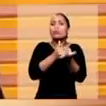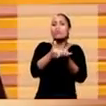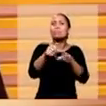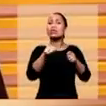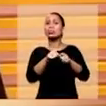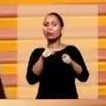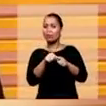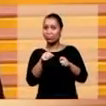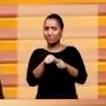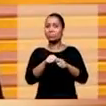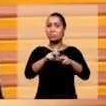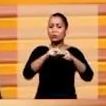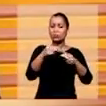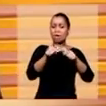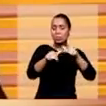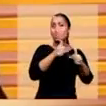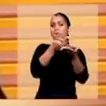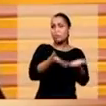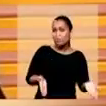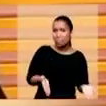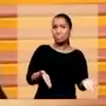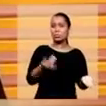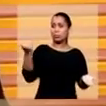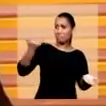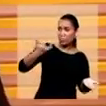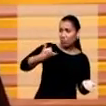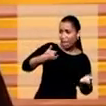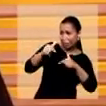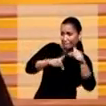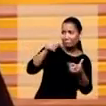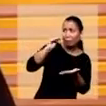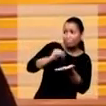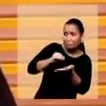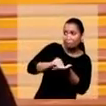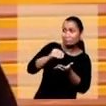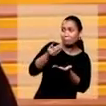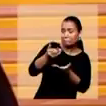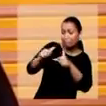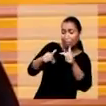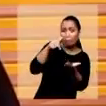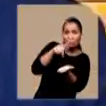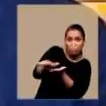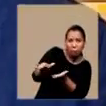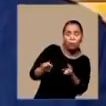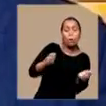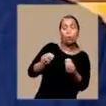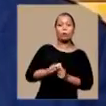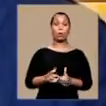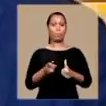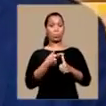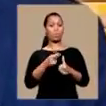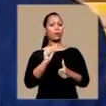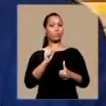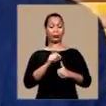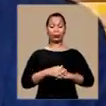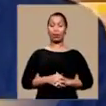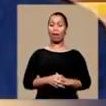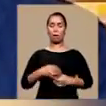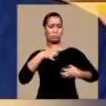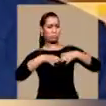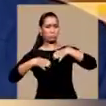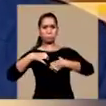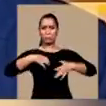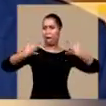a reagir com relação a isso, de ter a notícia que ele está desempregado, que ele perdeu o trabalho? Bom, o primeiro passo é não